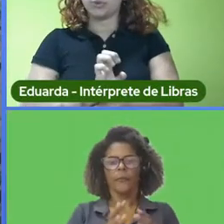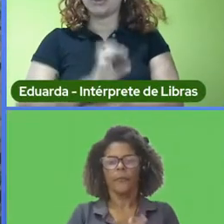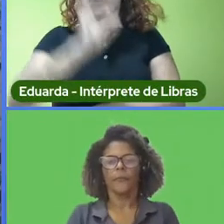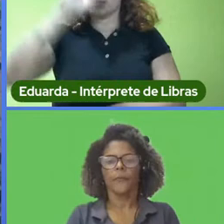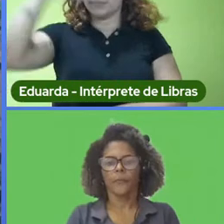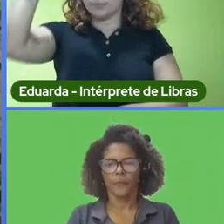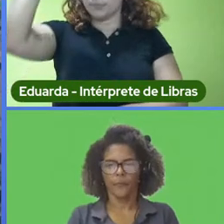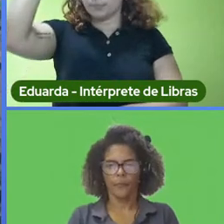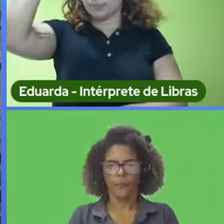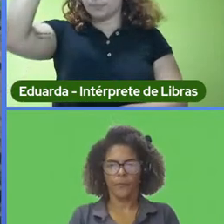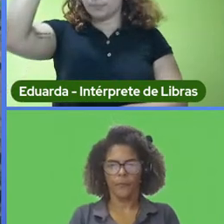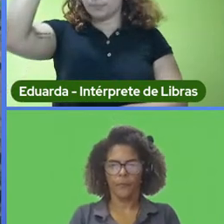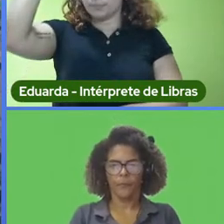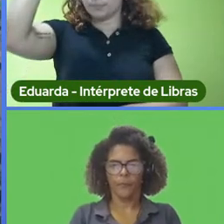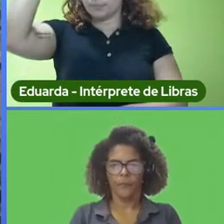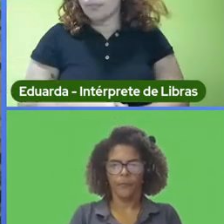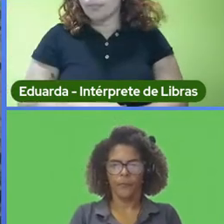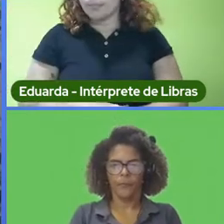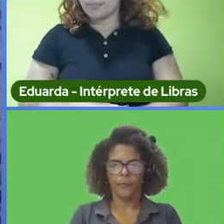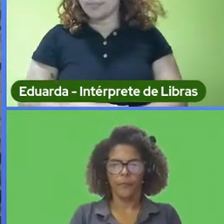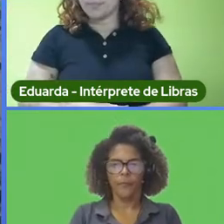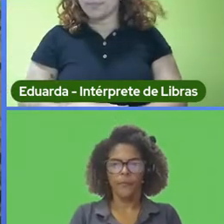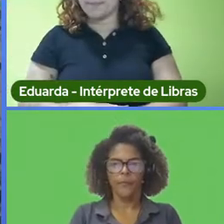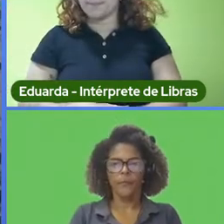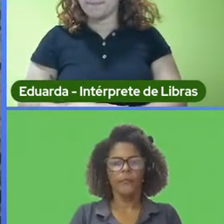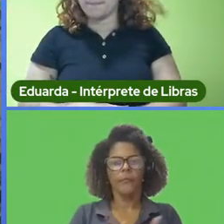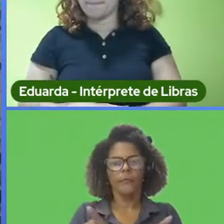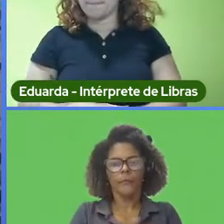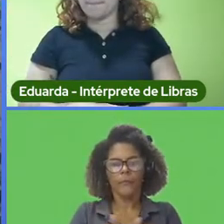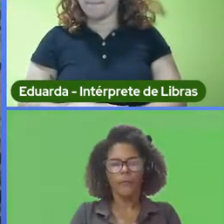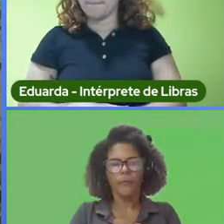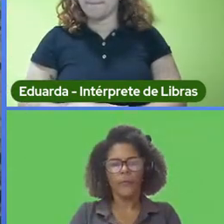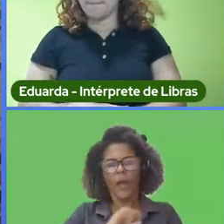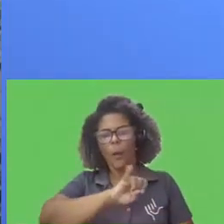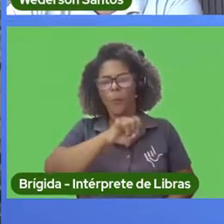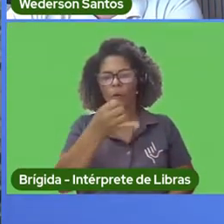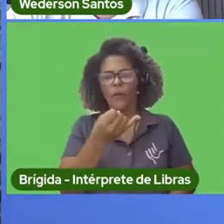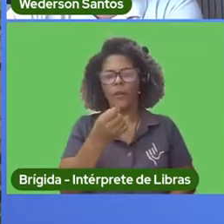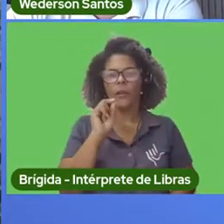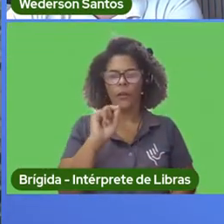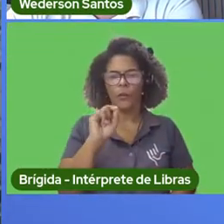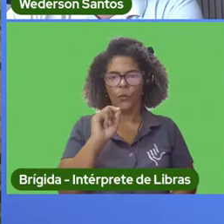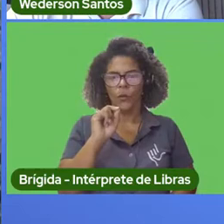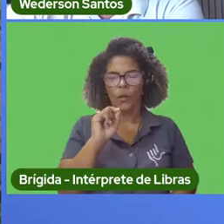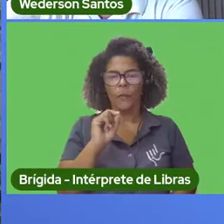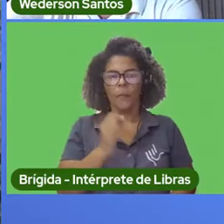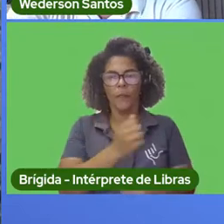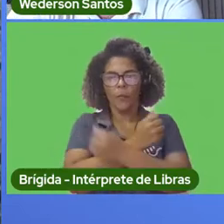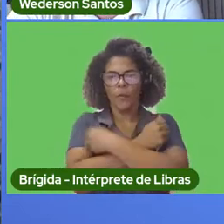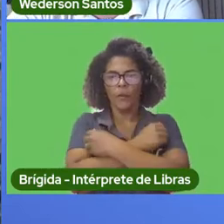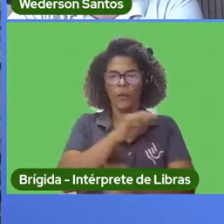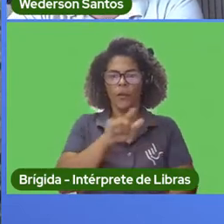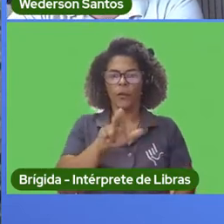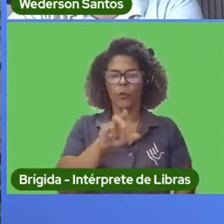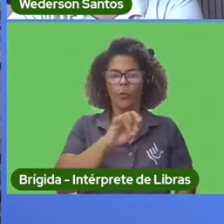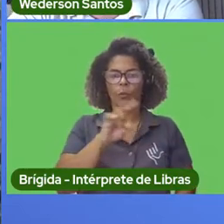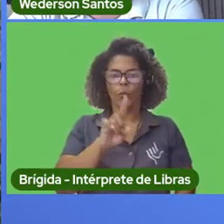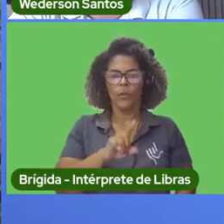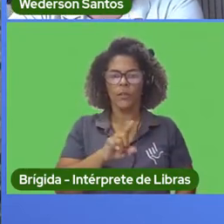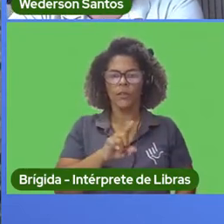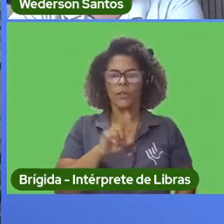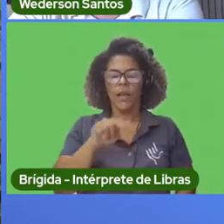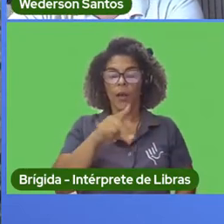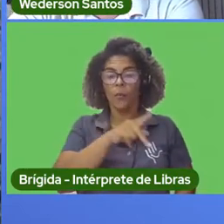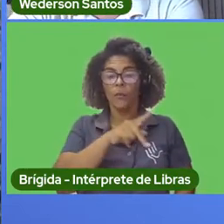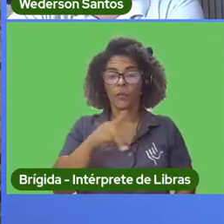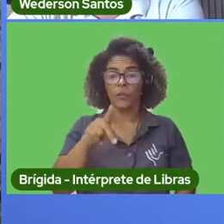diversos espaços, né? E aproveitando, professor, aqui tem, dá um abraço também no Luiz Vasconcelos, que é o presidente do